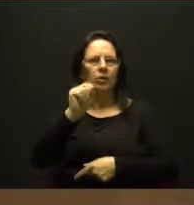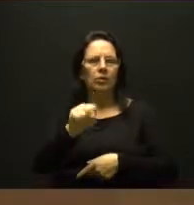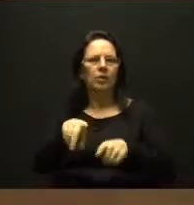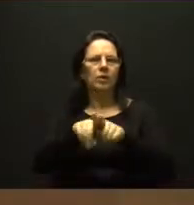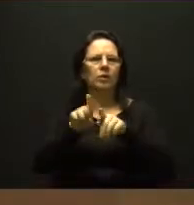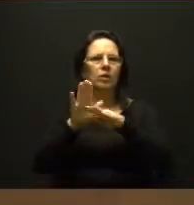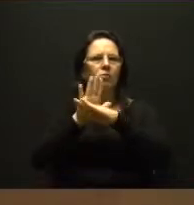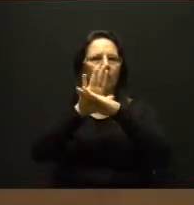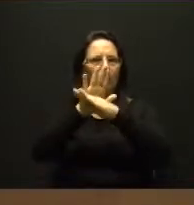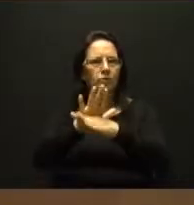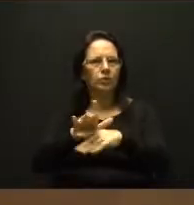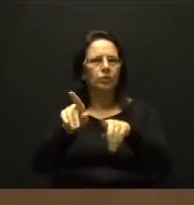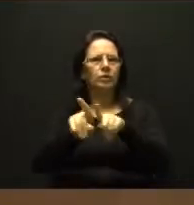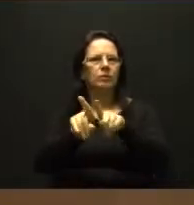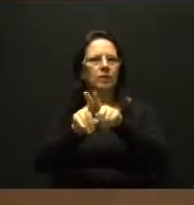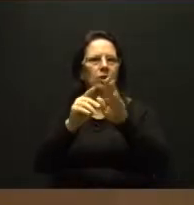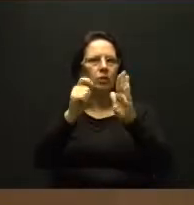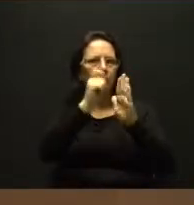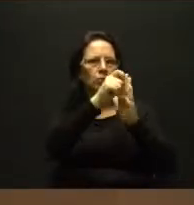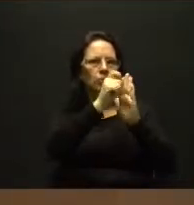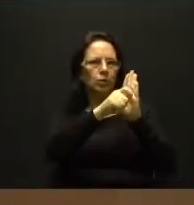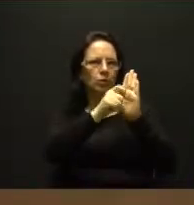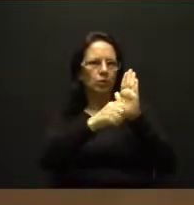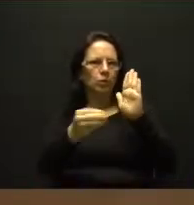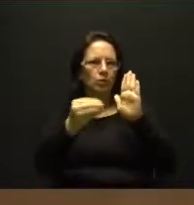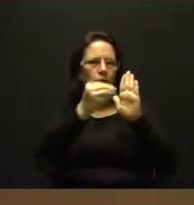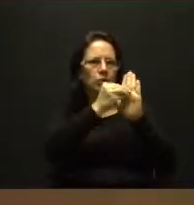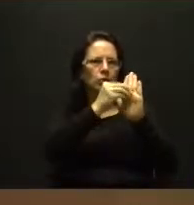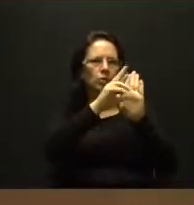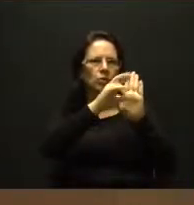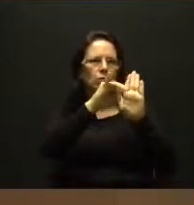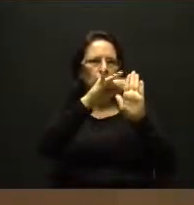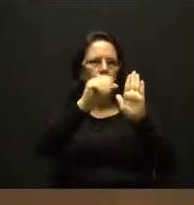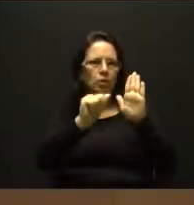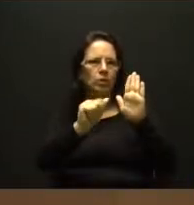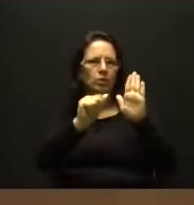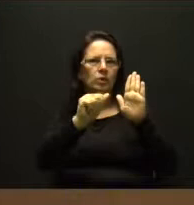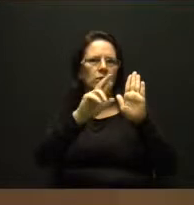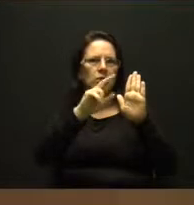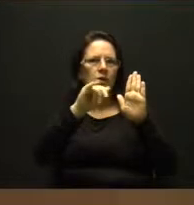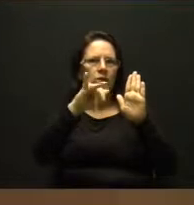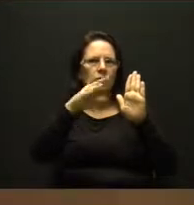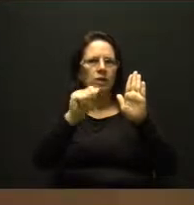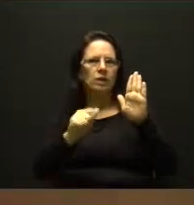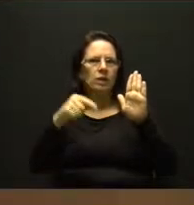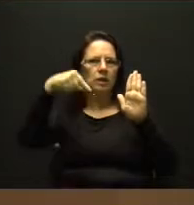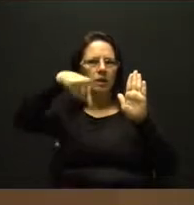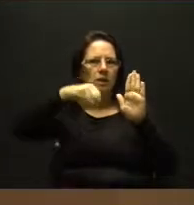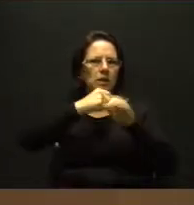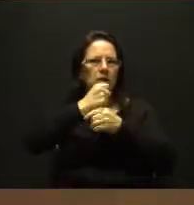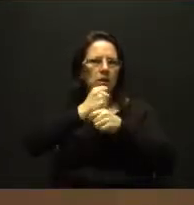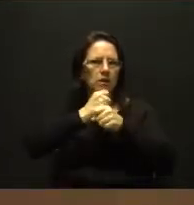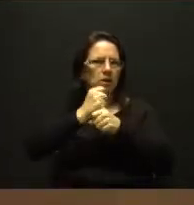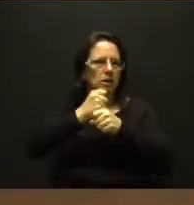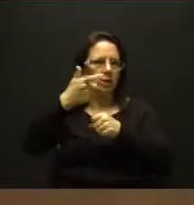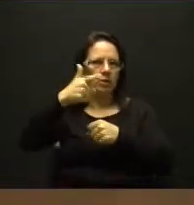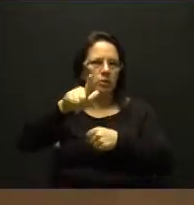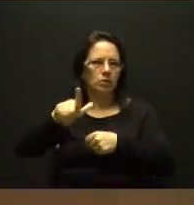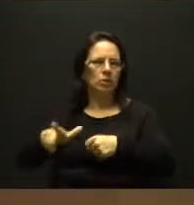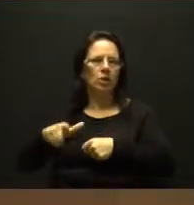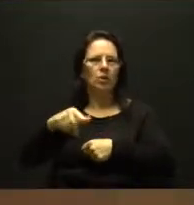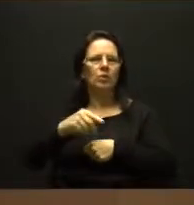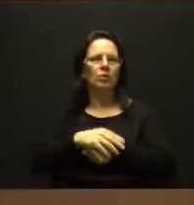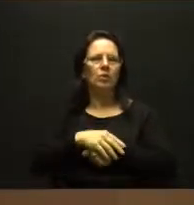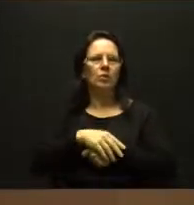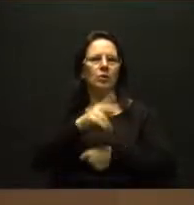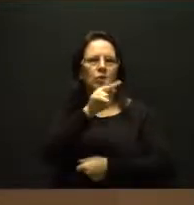benefícios que constar no anexo de renúncia de receita e o desse ano não veio então que o presidente